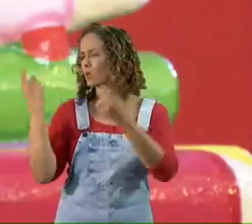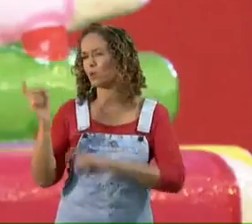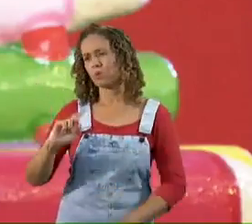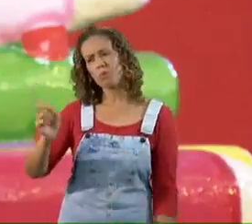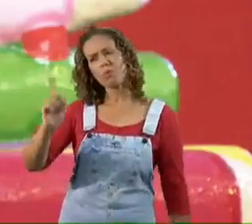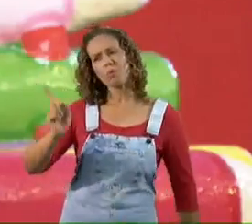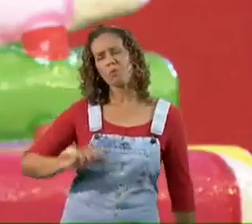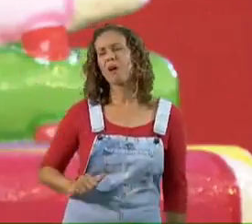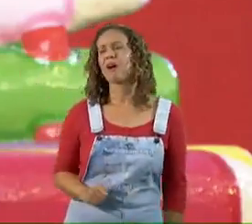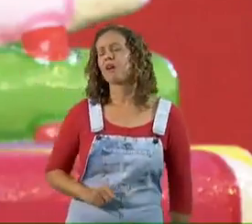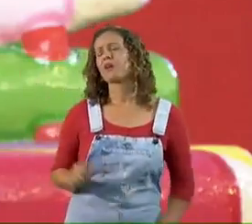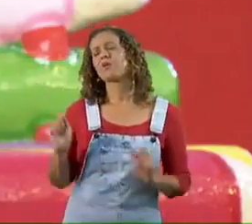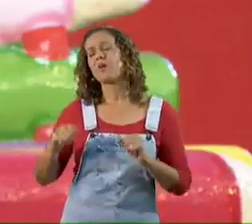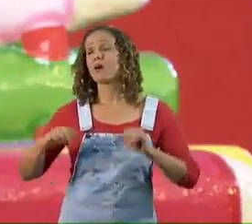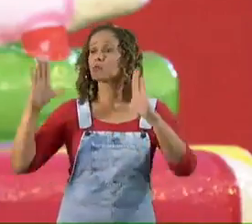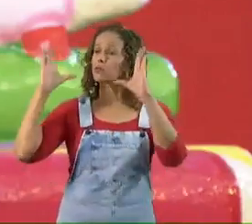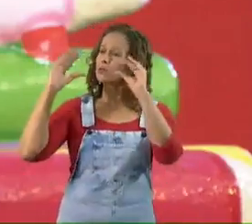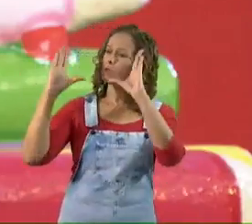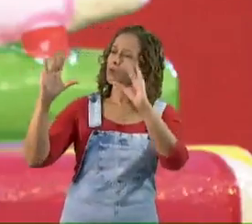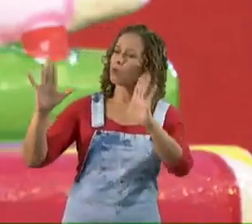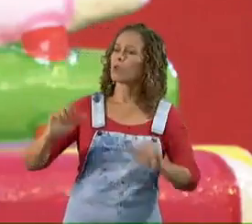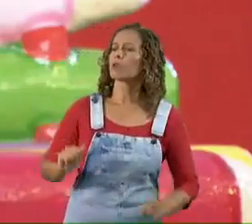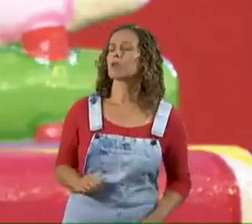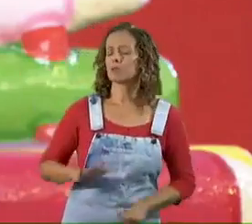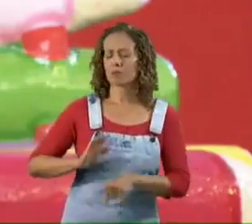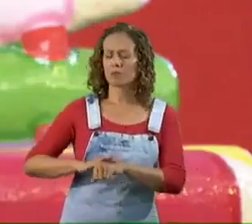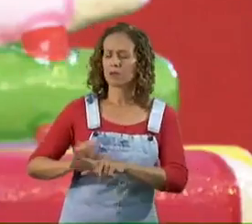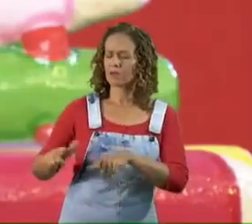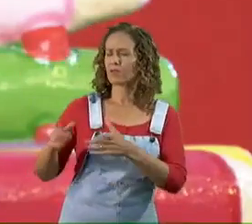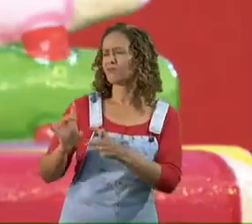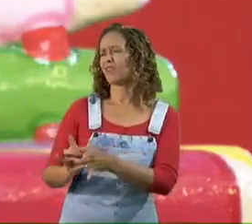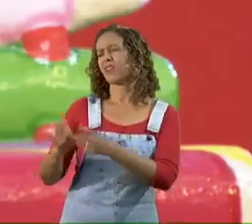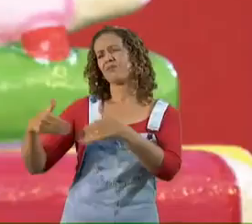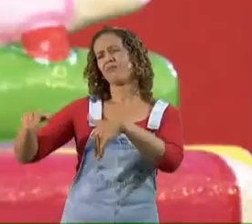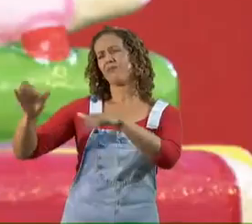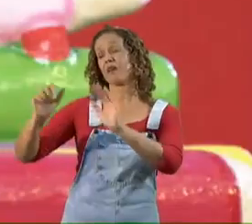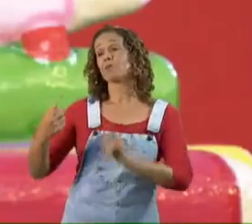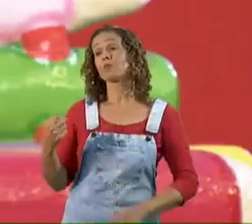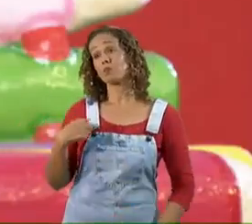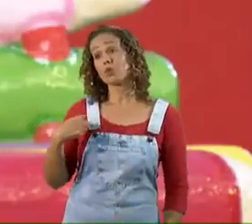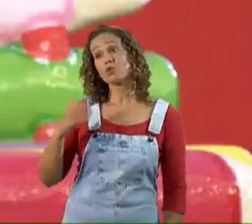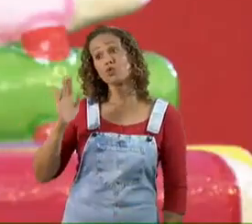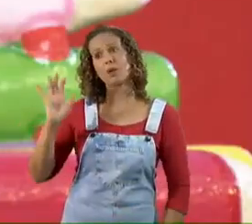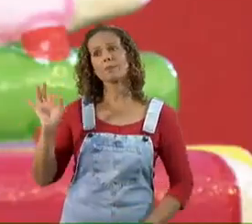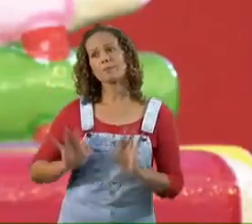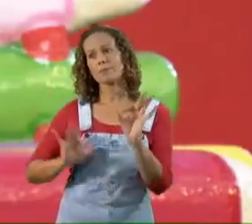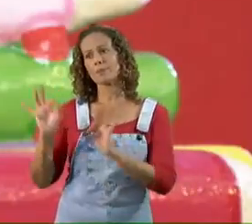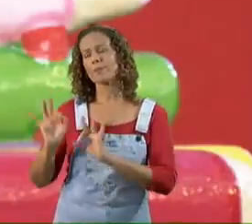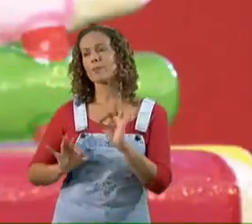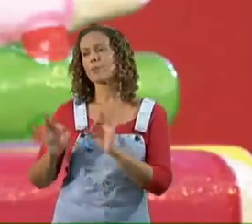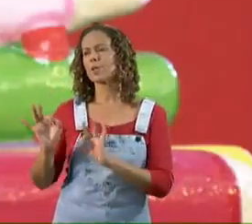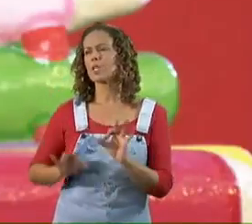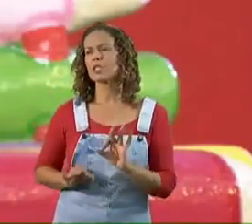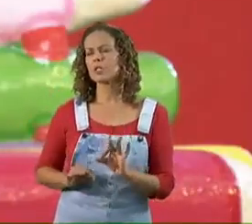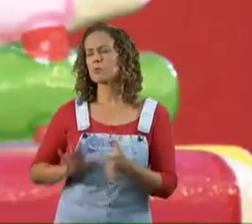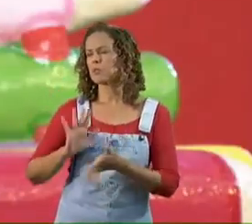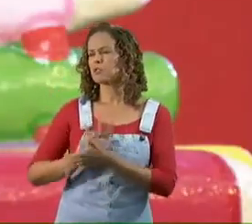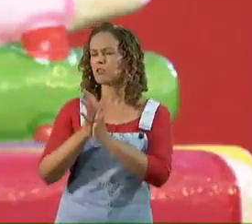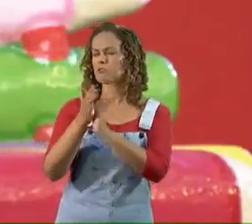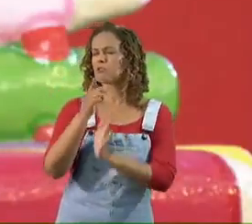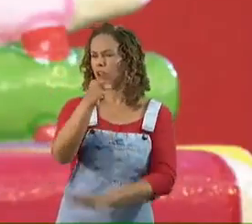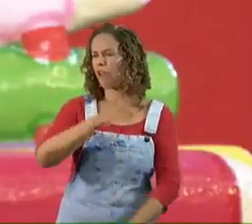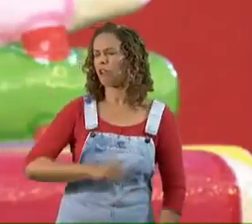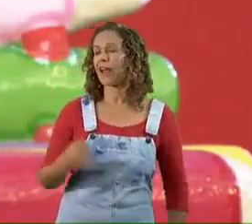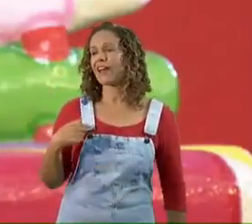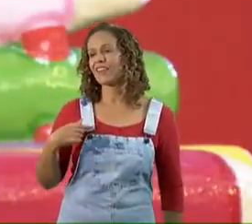ficar tranquilo. Fazer as coisas que você tem aí pra fazer. Que euzinha já tenho um plano pra acabar com a raça dela. Aí finalmente eu vou